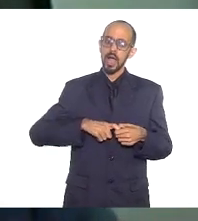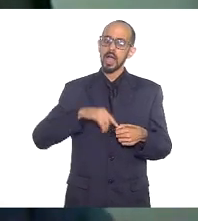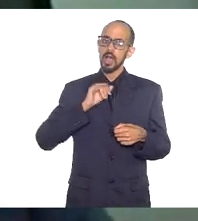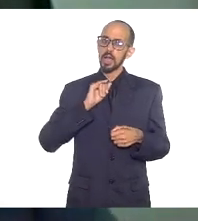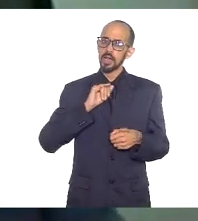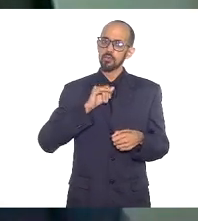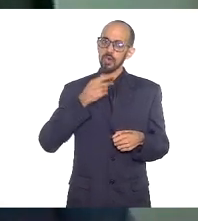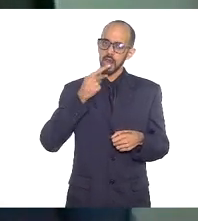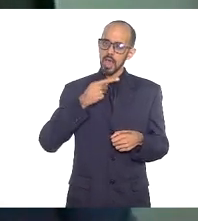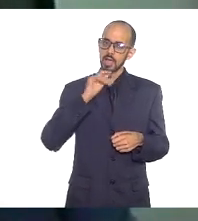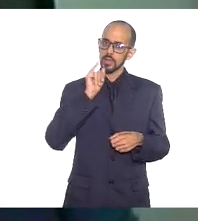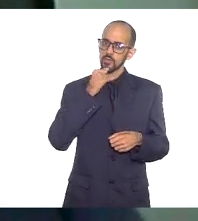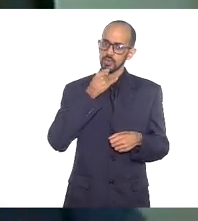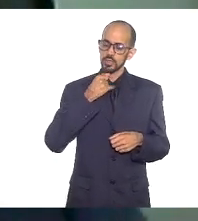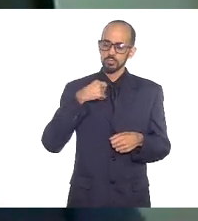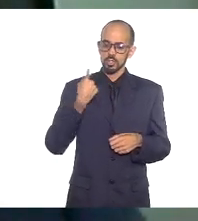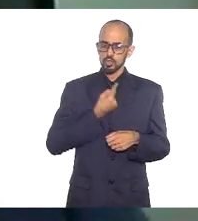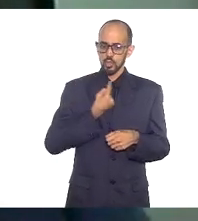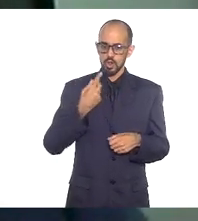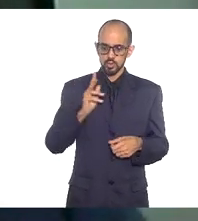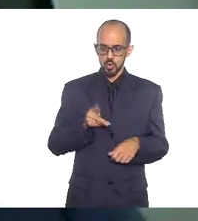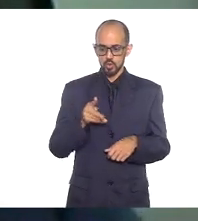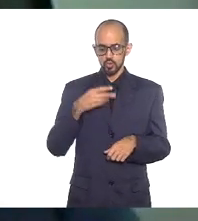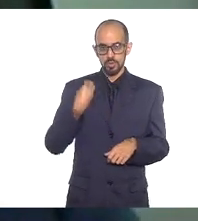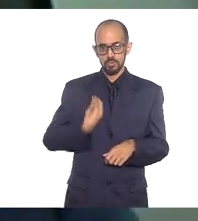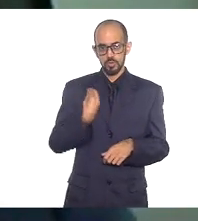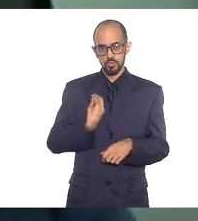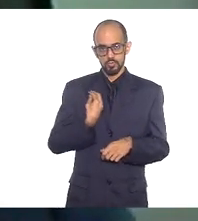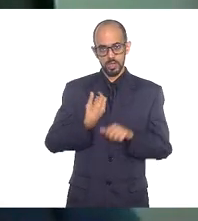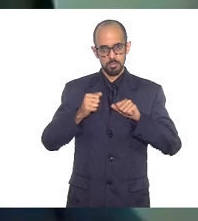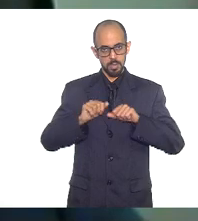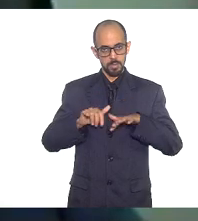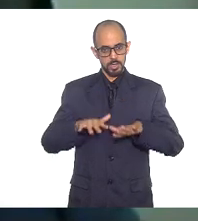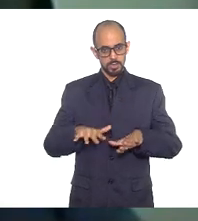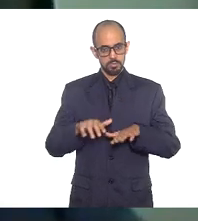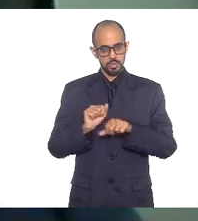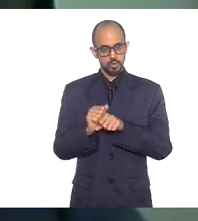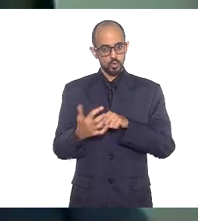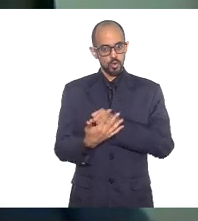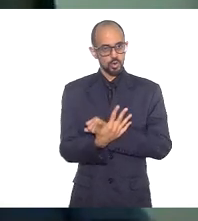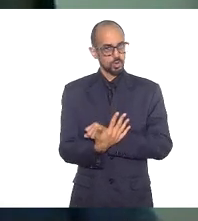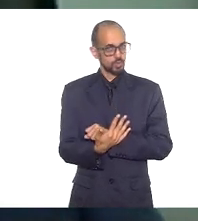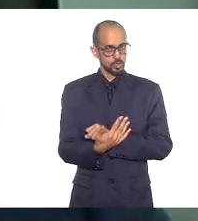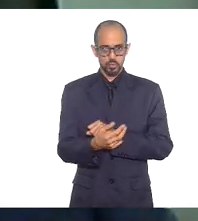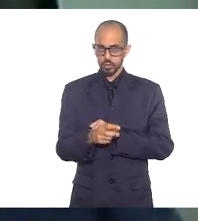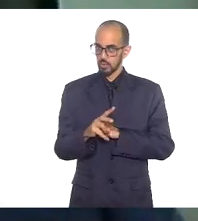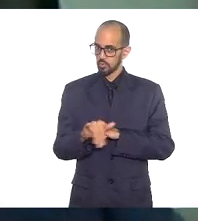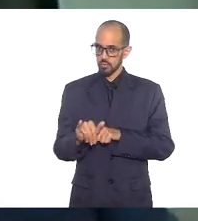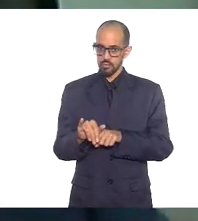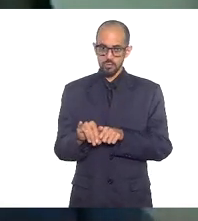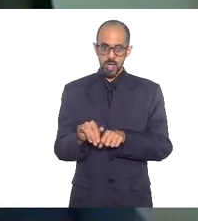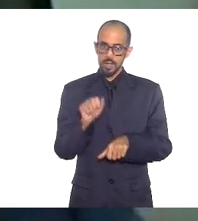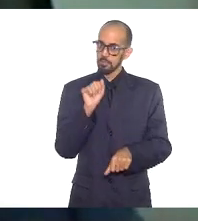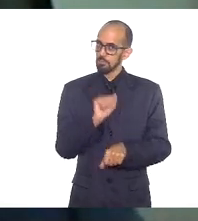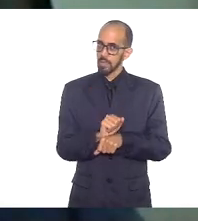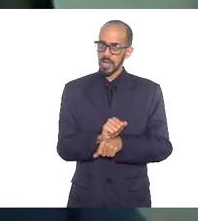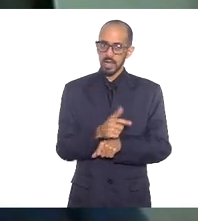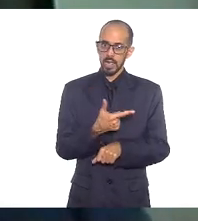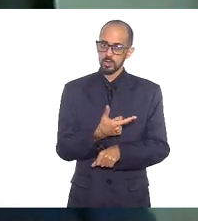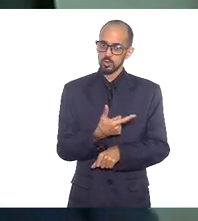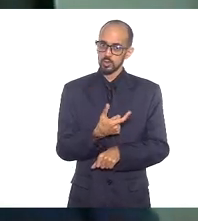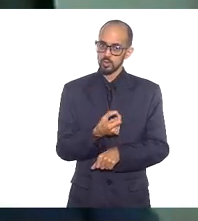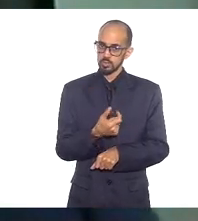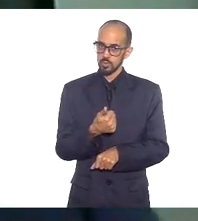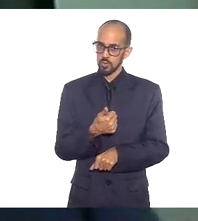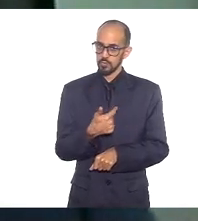estamos ainda vivendo uma pandemia, a pandemia do coronavírus, que não vai nos abandonar no ano de